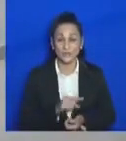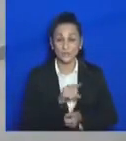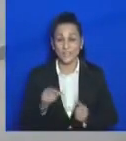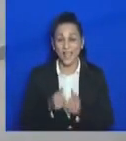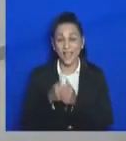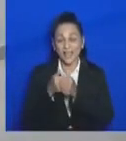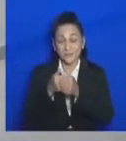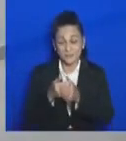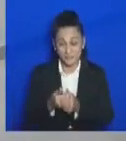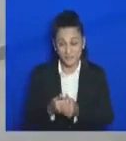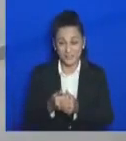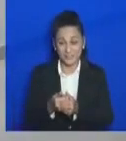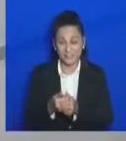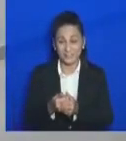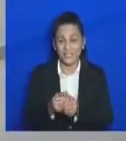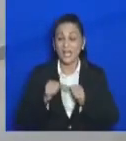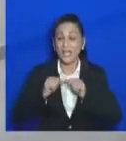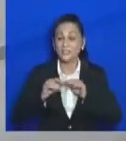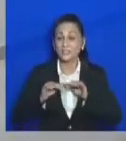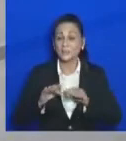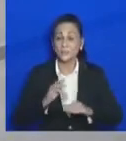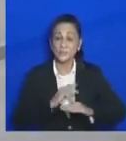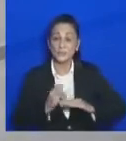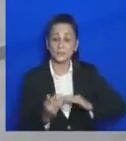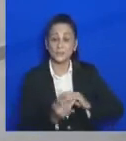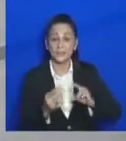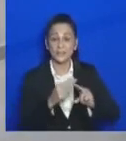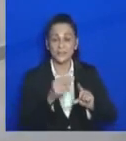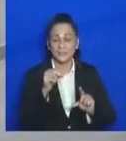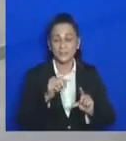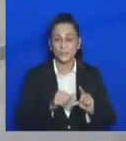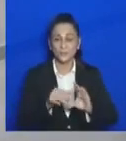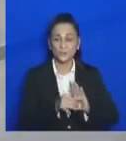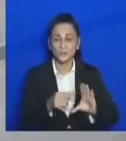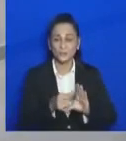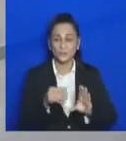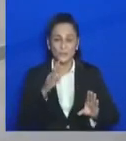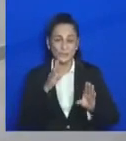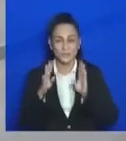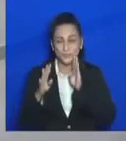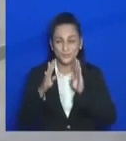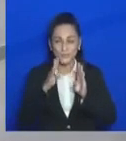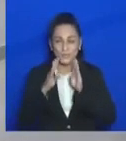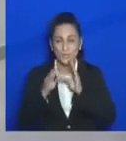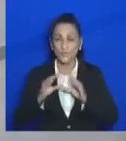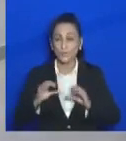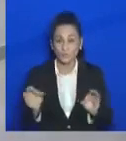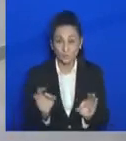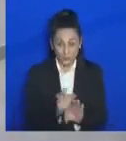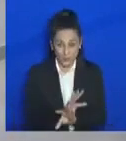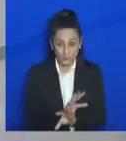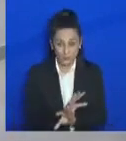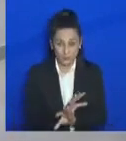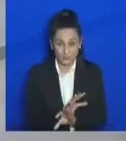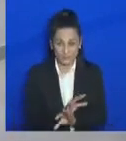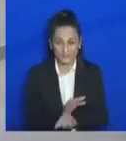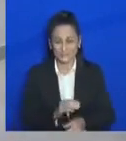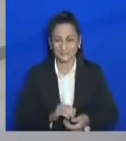Você acompanhando a nossa transmissão pelos perfis da Caixa e da Rede TV no YouTube e no Facebook. Tudo pronto?